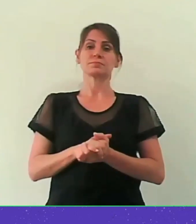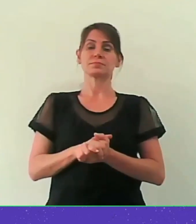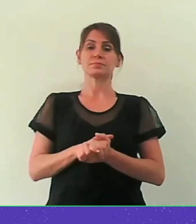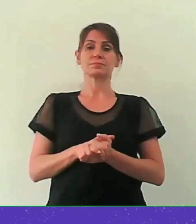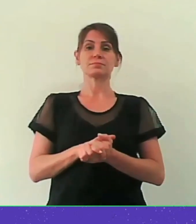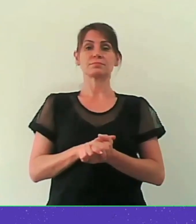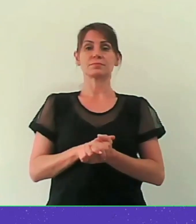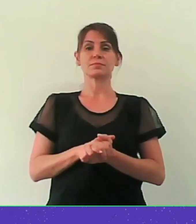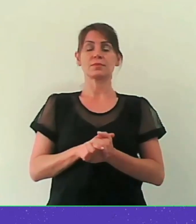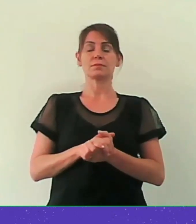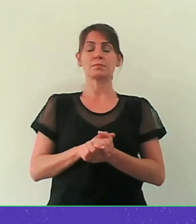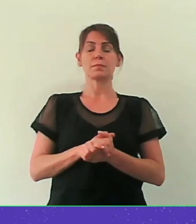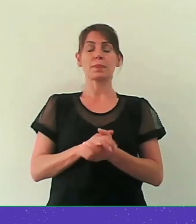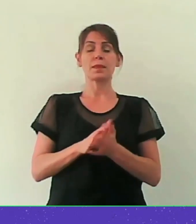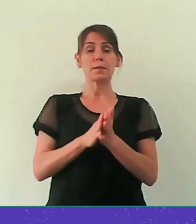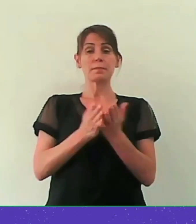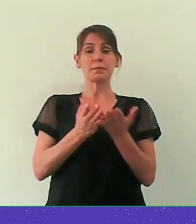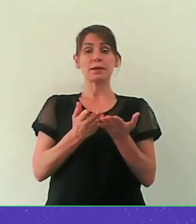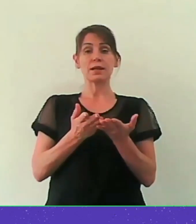palavra profética está aqui.